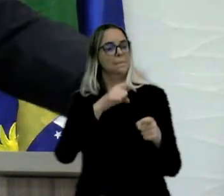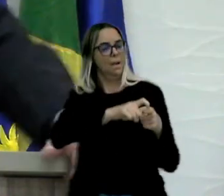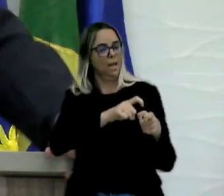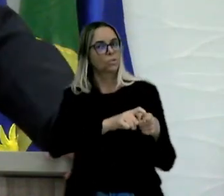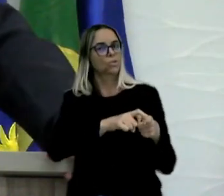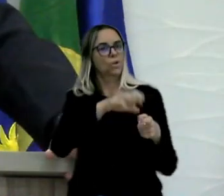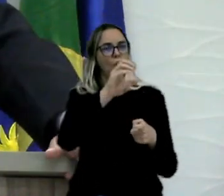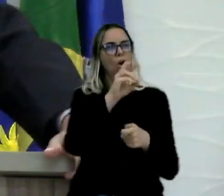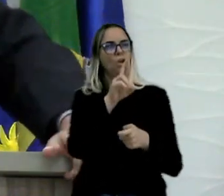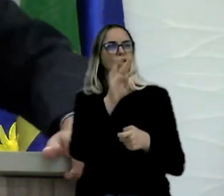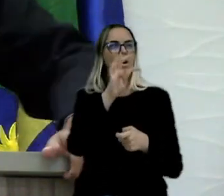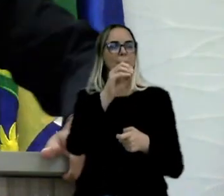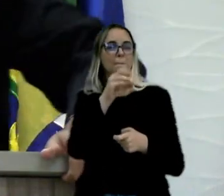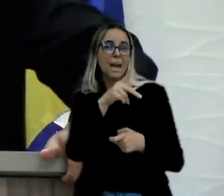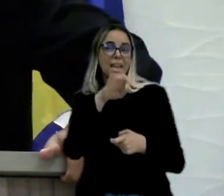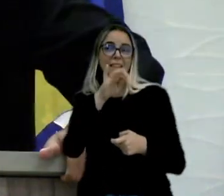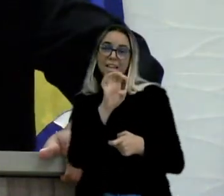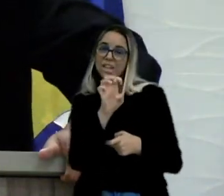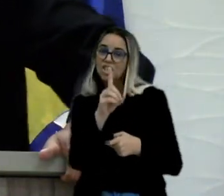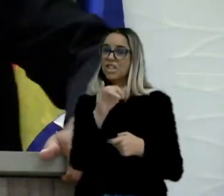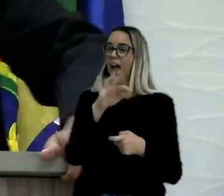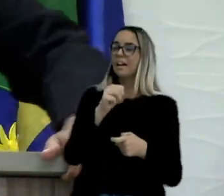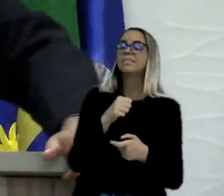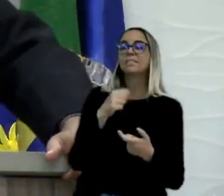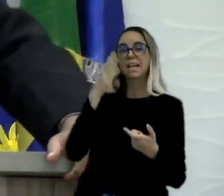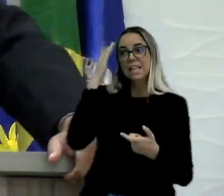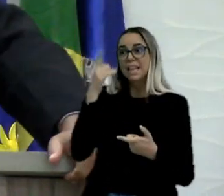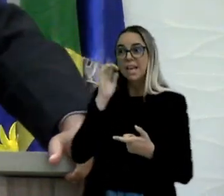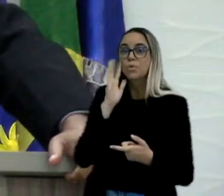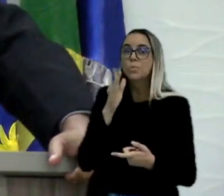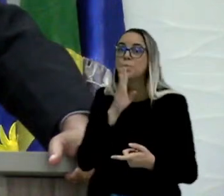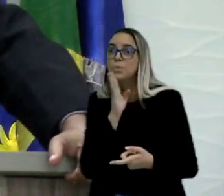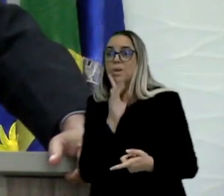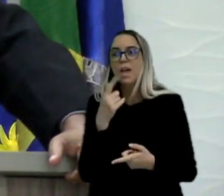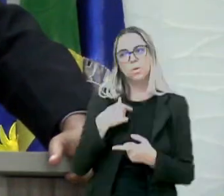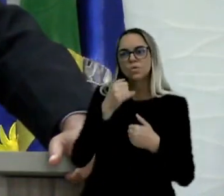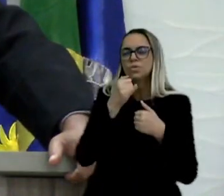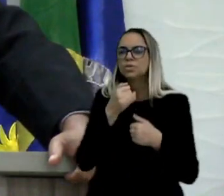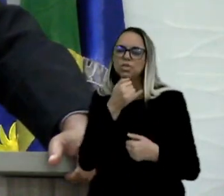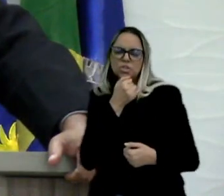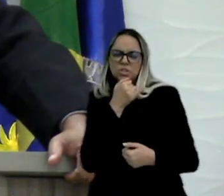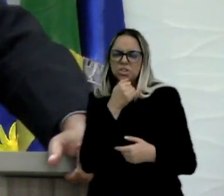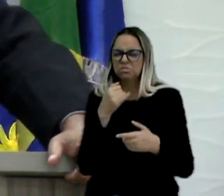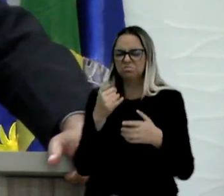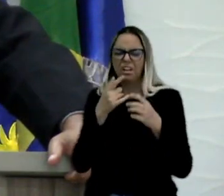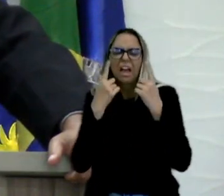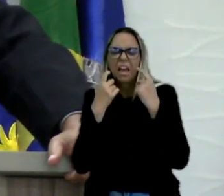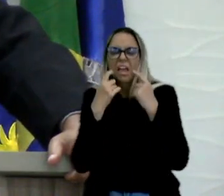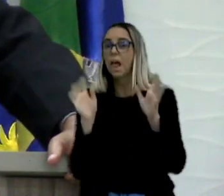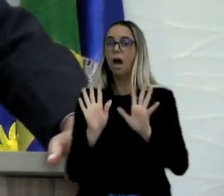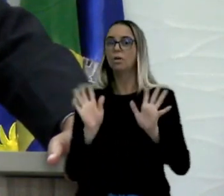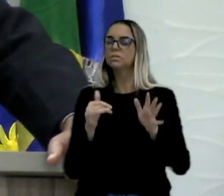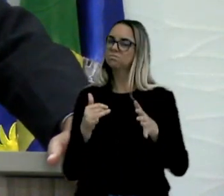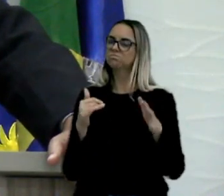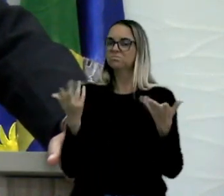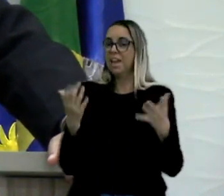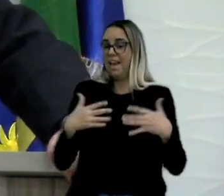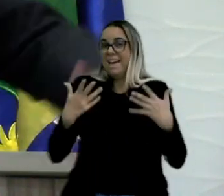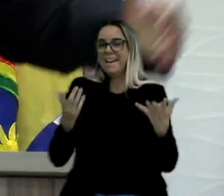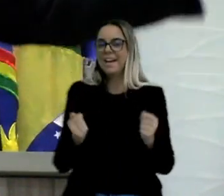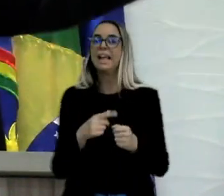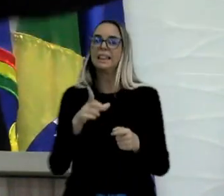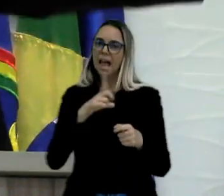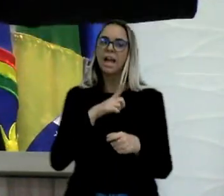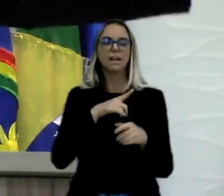não tinha eu choro Bruno por causa disso de alegria mas não é de tristeza não eu choro hoje porque nós temos um Pediatra